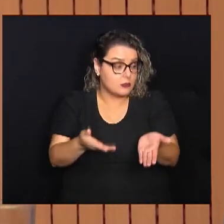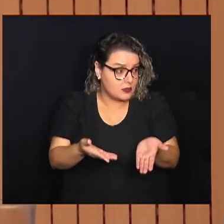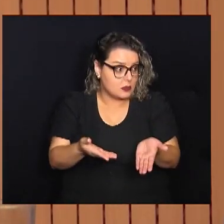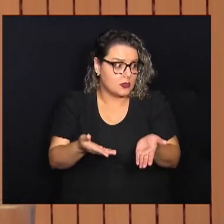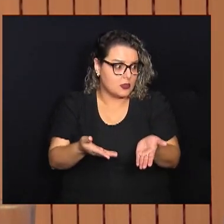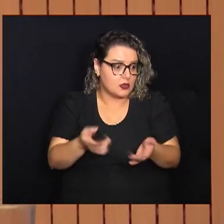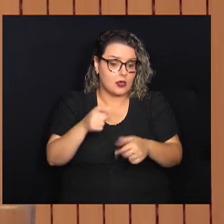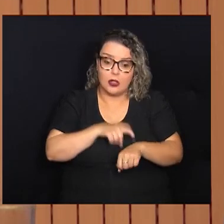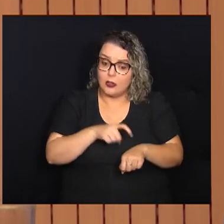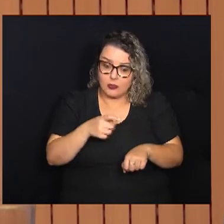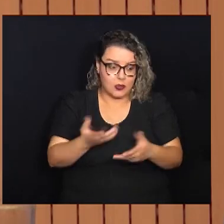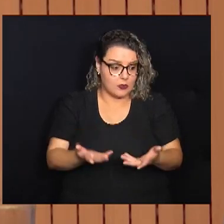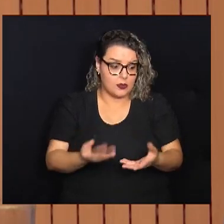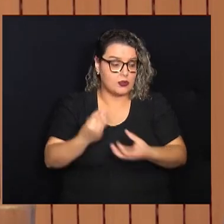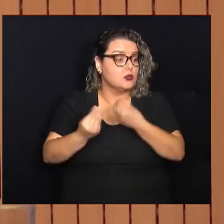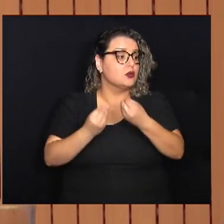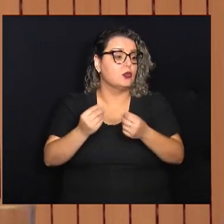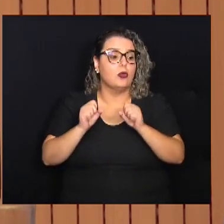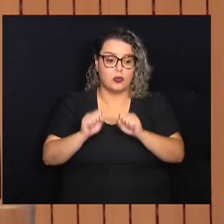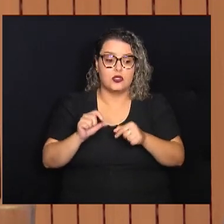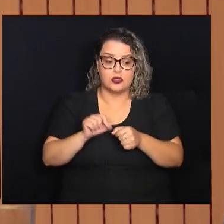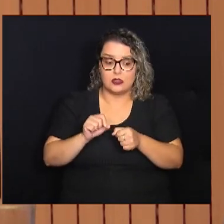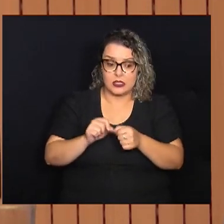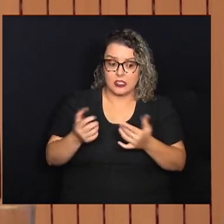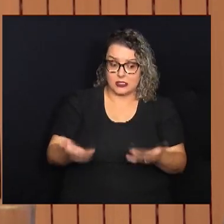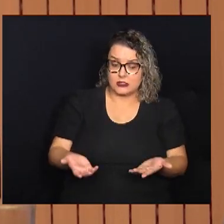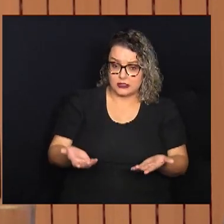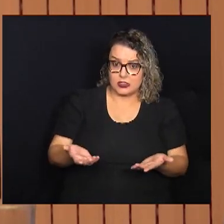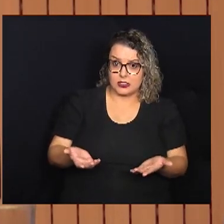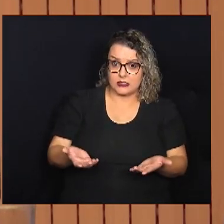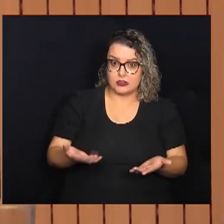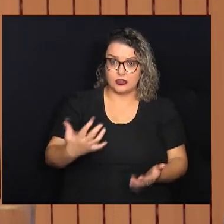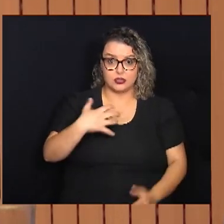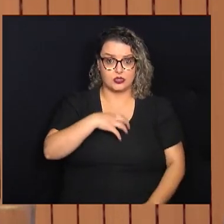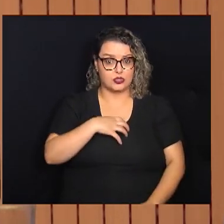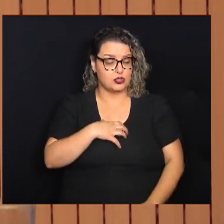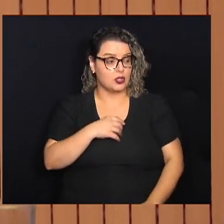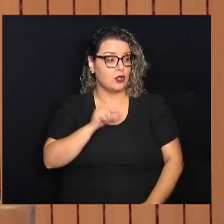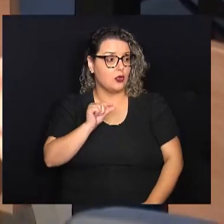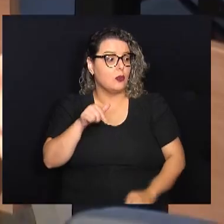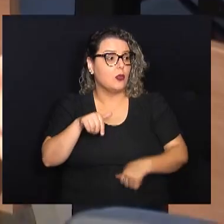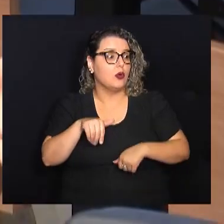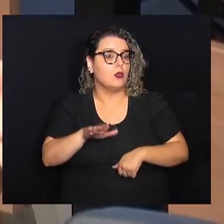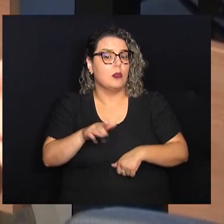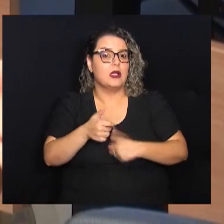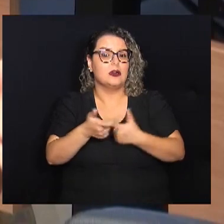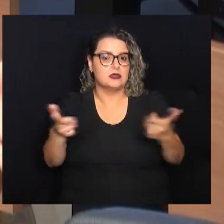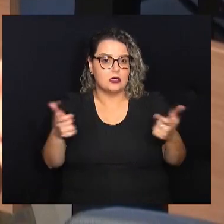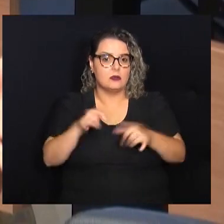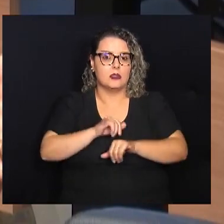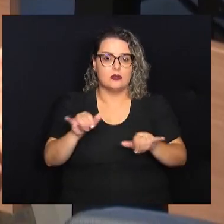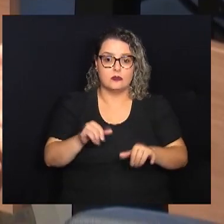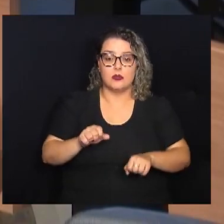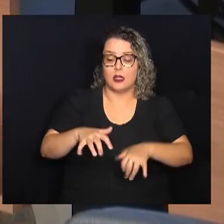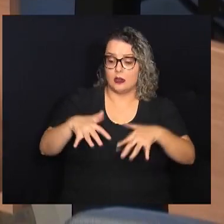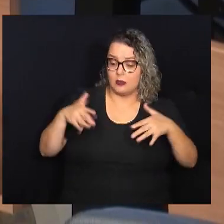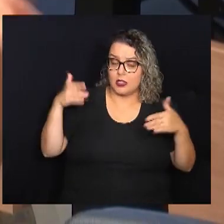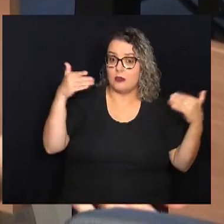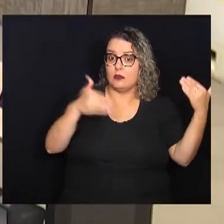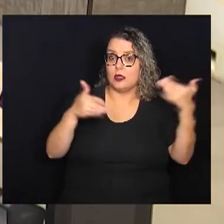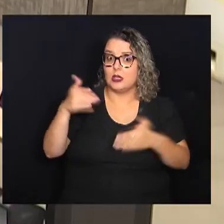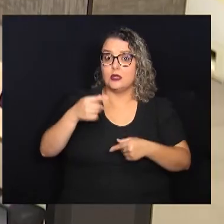Nesse sentido, quando se abre uma discussão sobre uma nova lei, se traz uma proatividade. Então, a